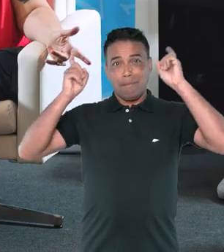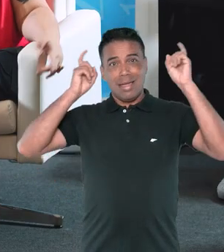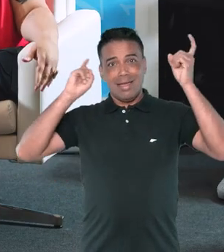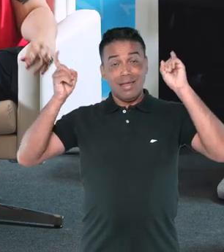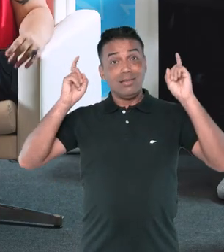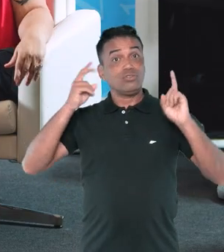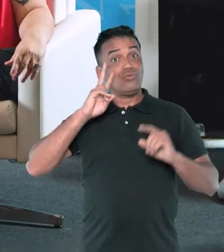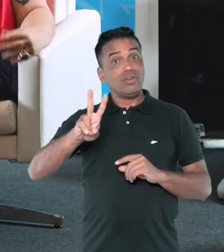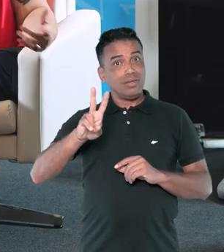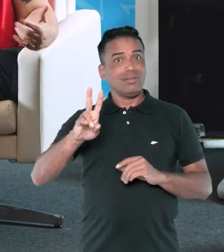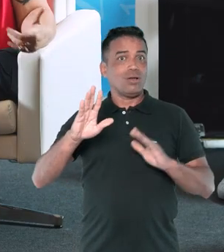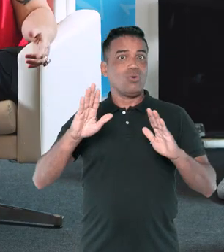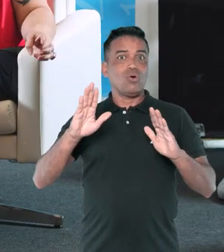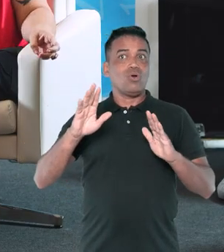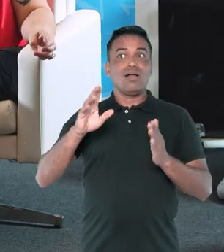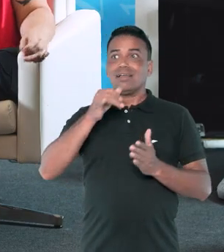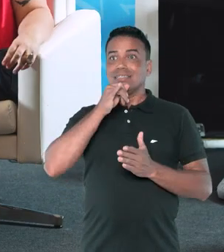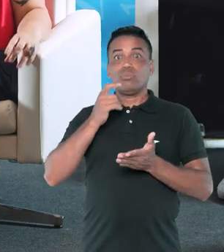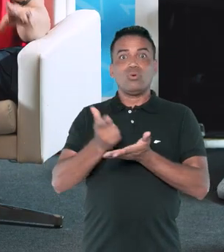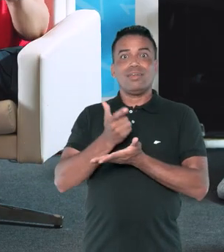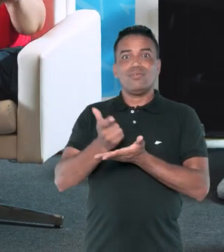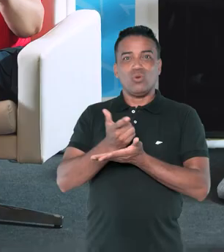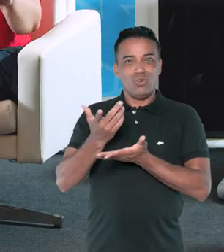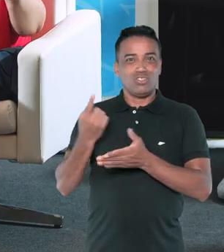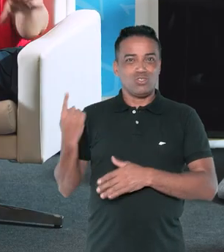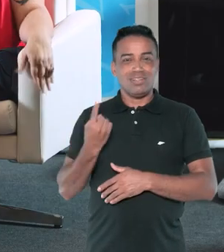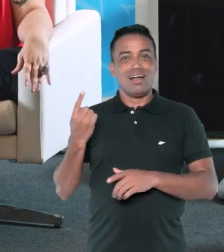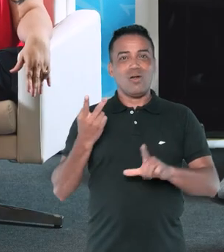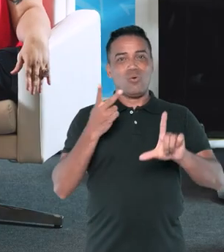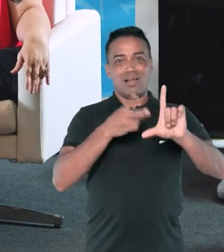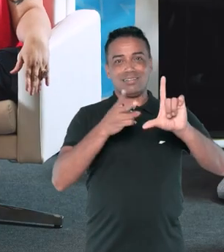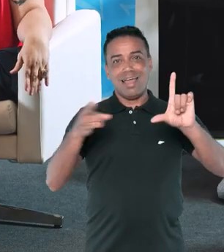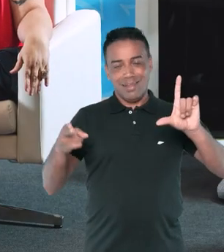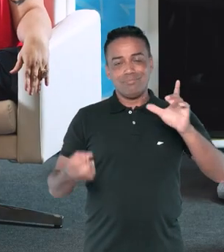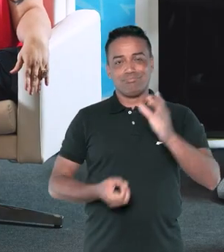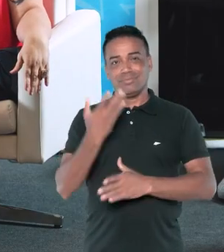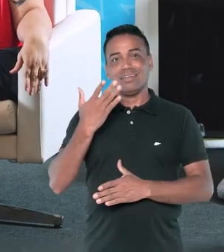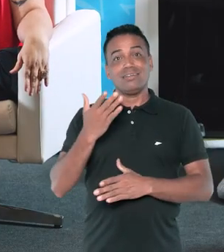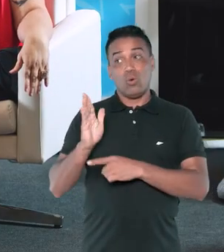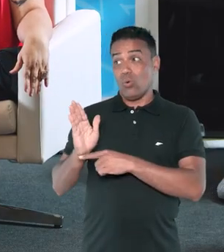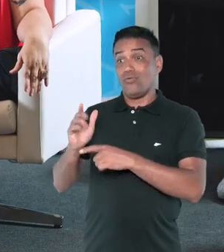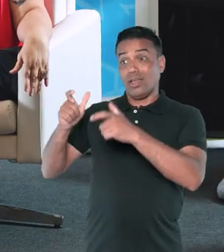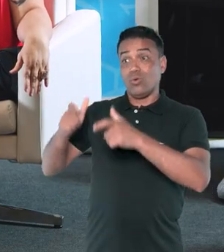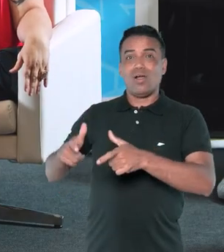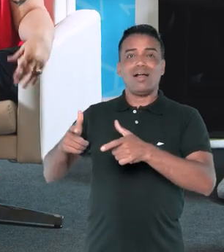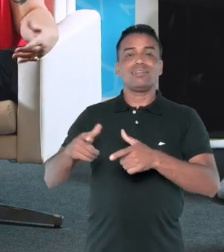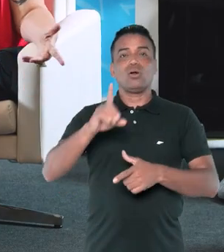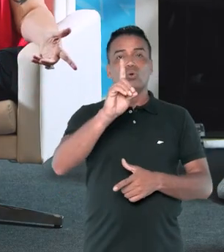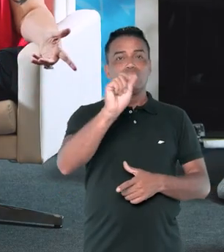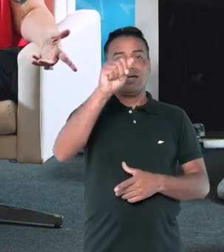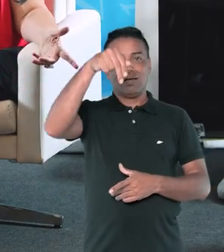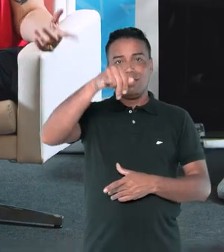Oceano de Solidão. Um pouquinho antes de lançar a série. E fiquei lá no quarto com o Daniel Mordinski, que fui por tua causa. O Daniel é